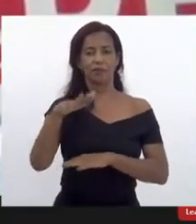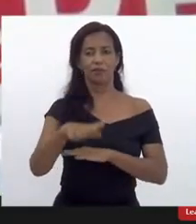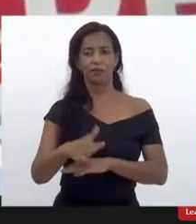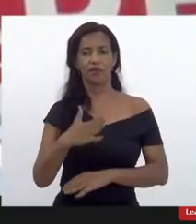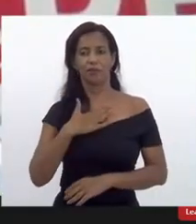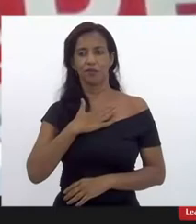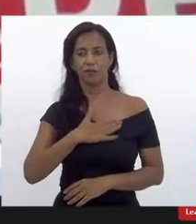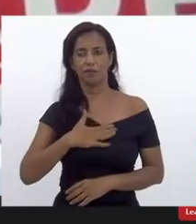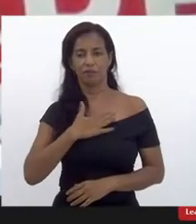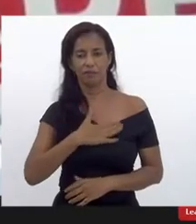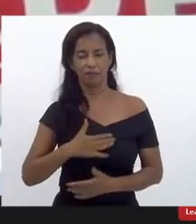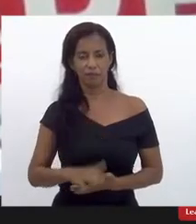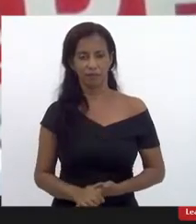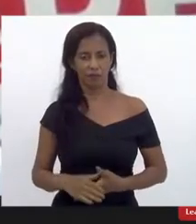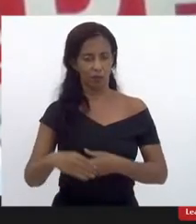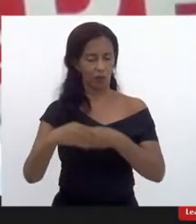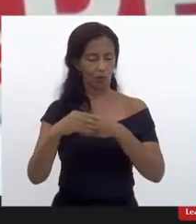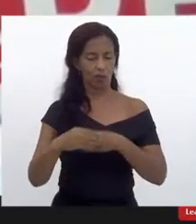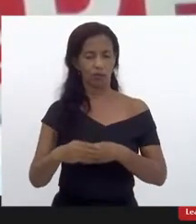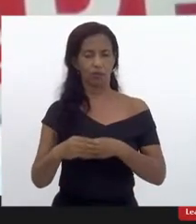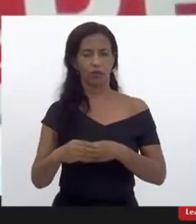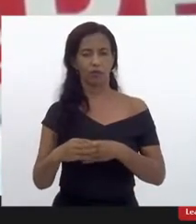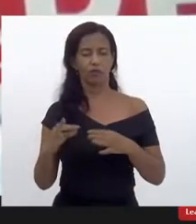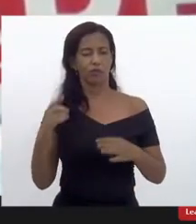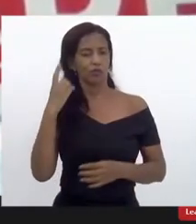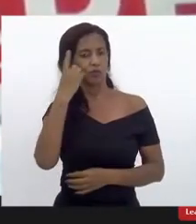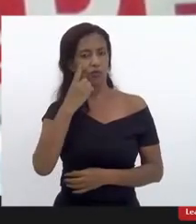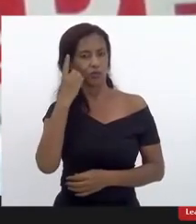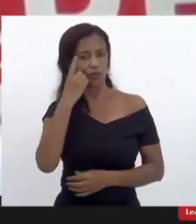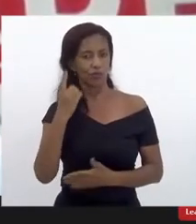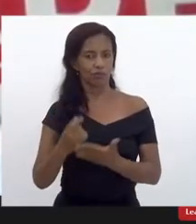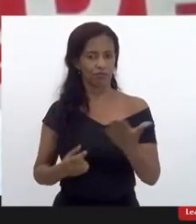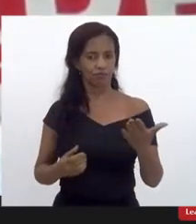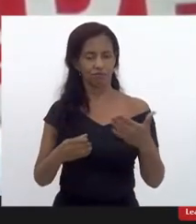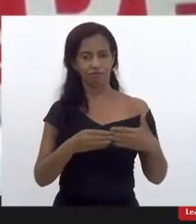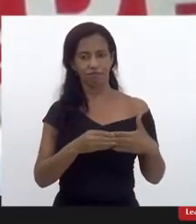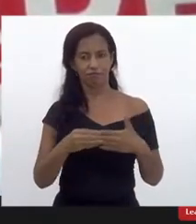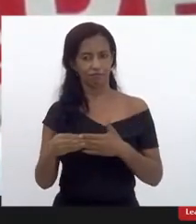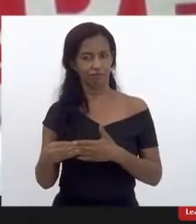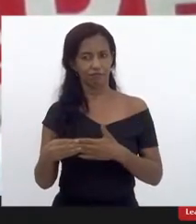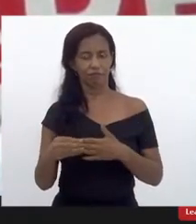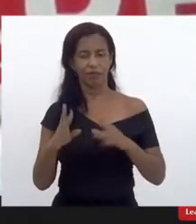Gostaria de cumprimentar os nobres deputados que conduzem